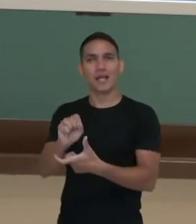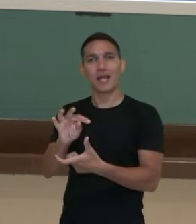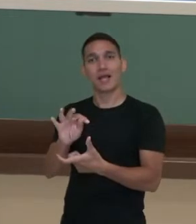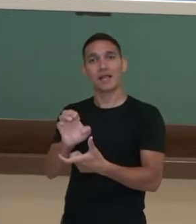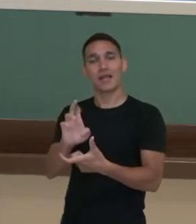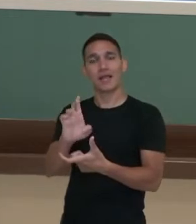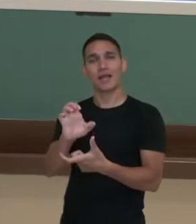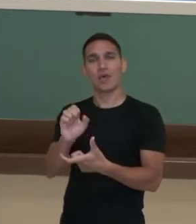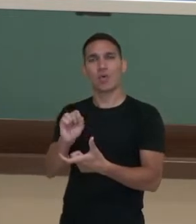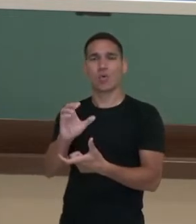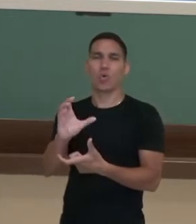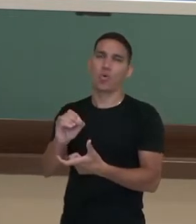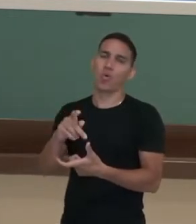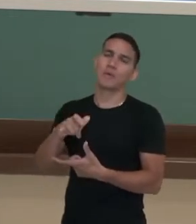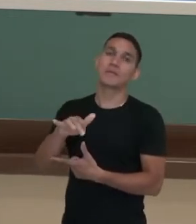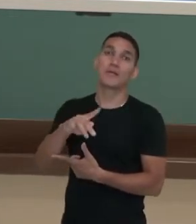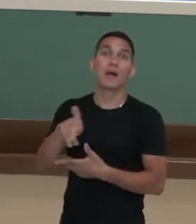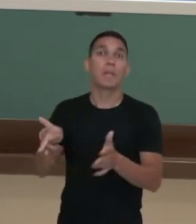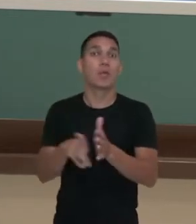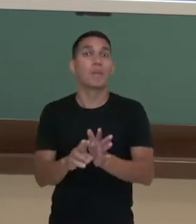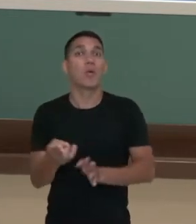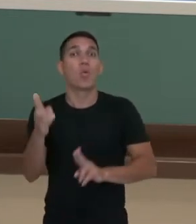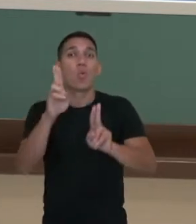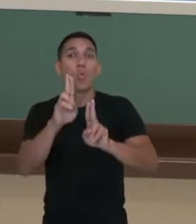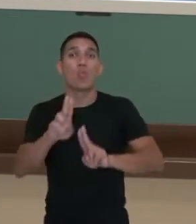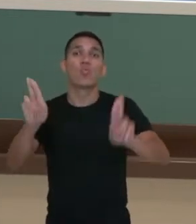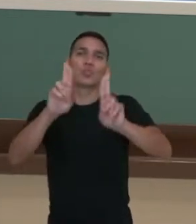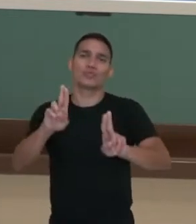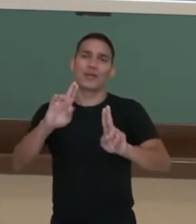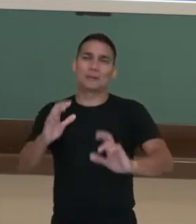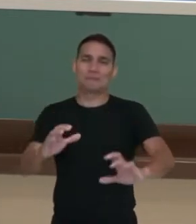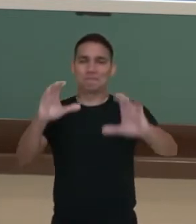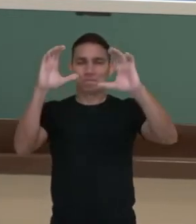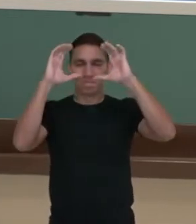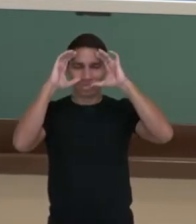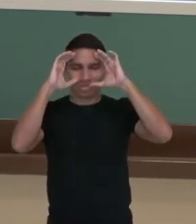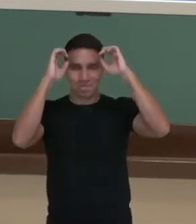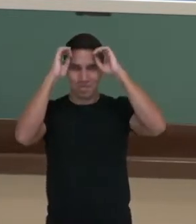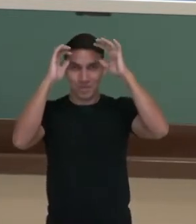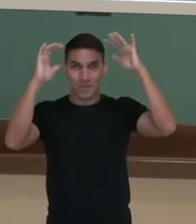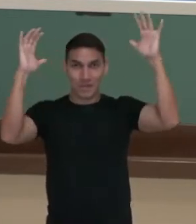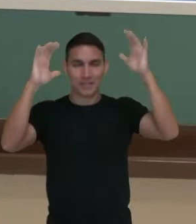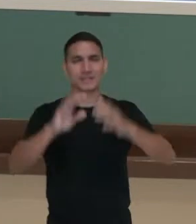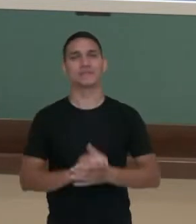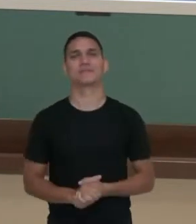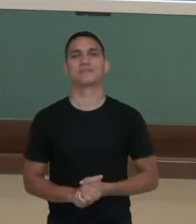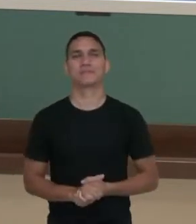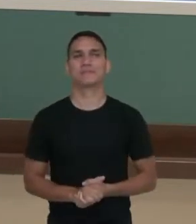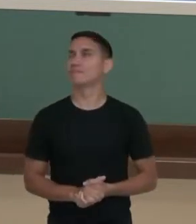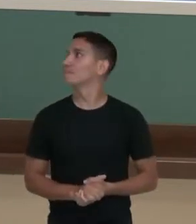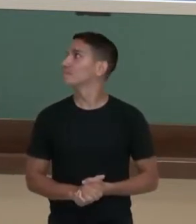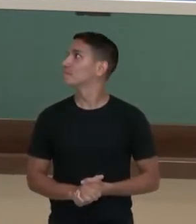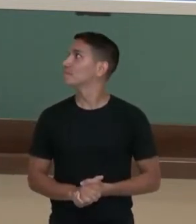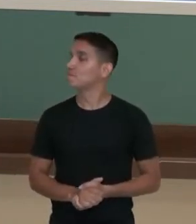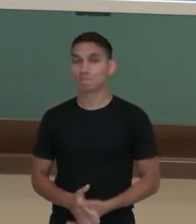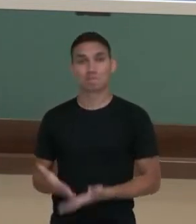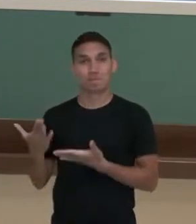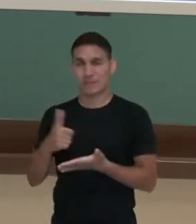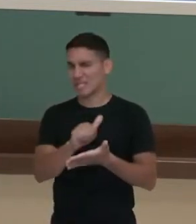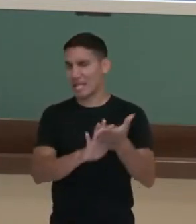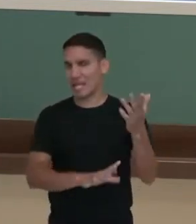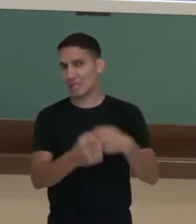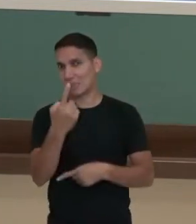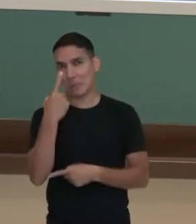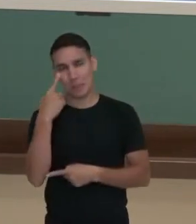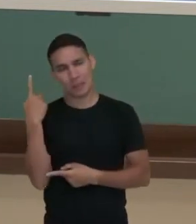tecnologia utilizada pelos óculos de realidade virtual, ok? Primeira